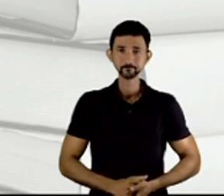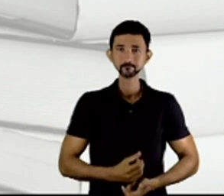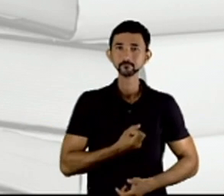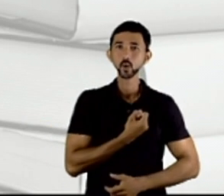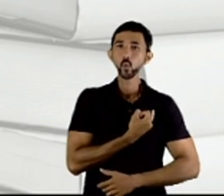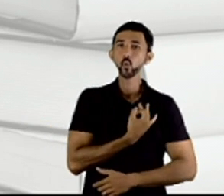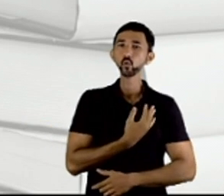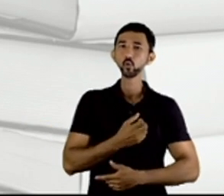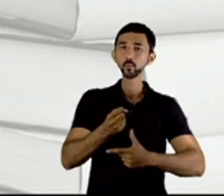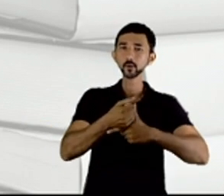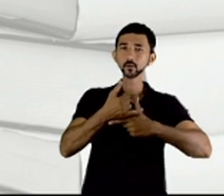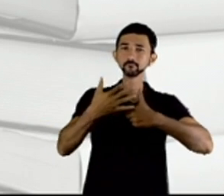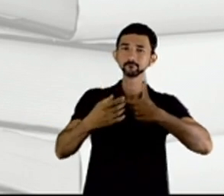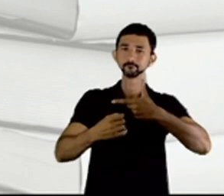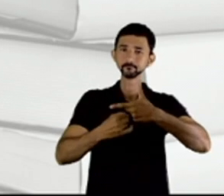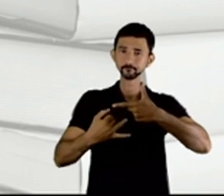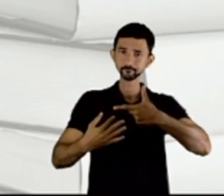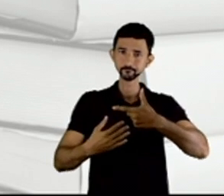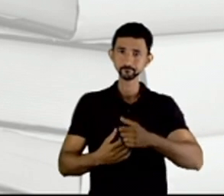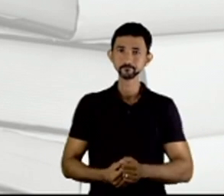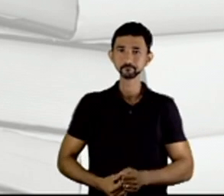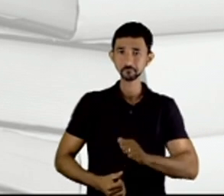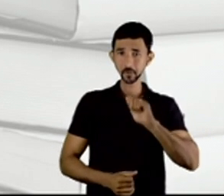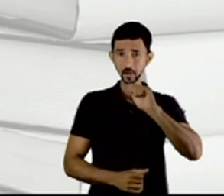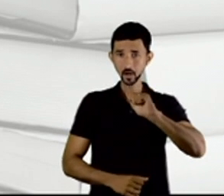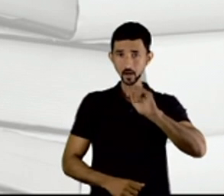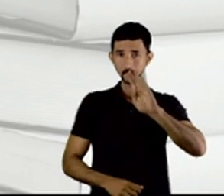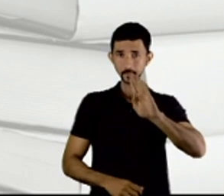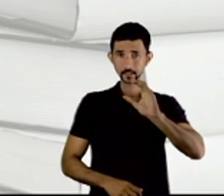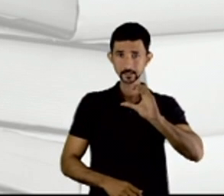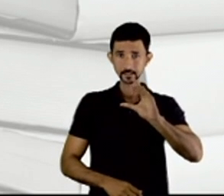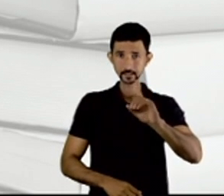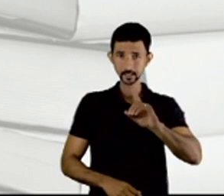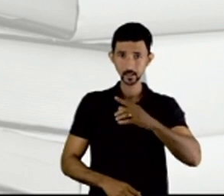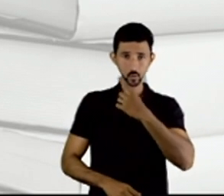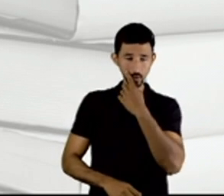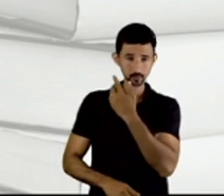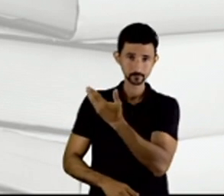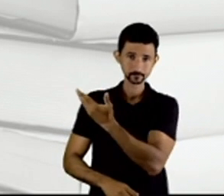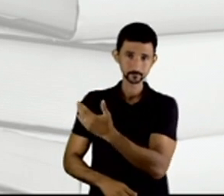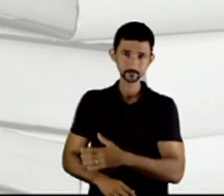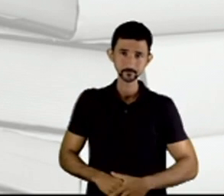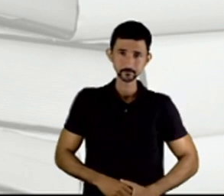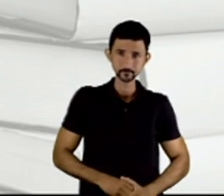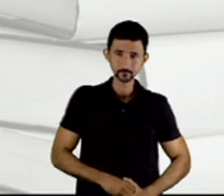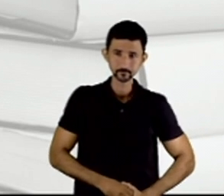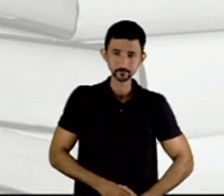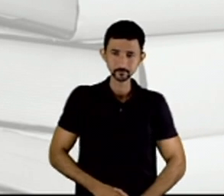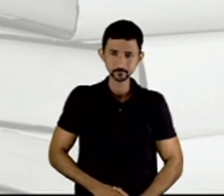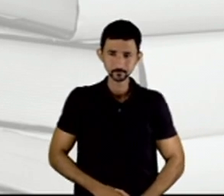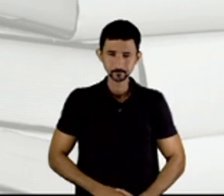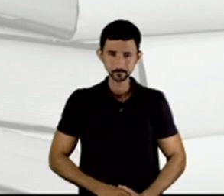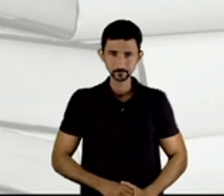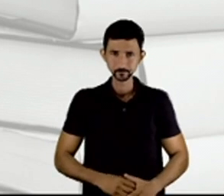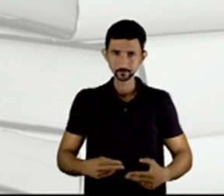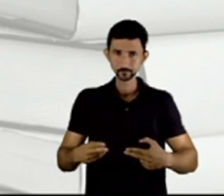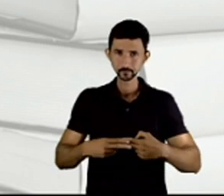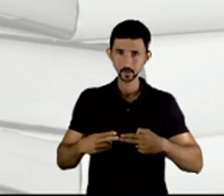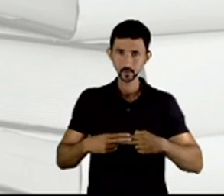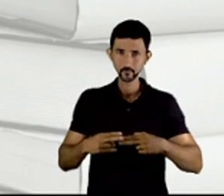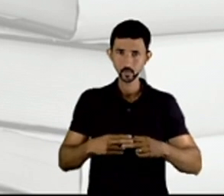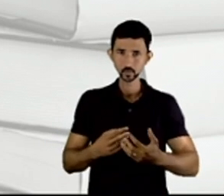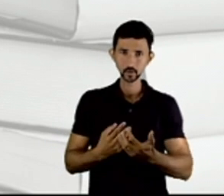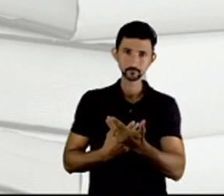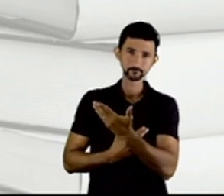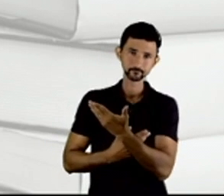que estão em forma de fração na forma decimal. Vamos ver o que acontece se eu for utilizar a calculadora.